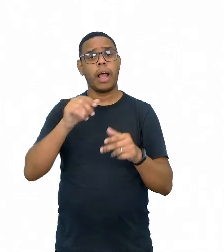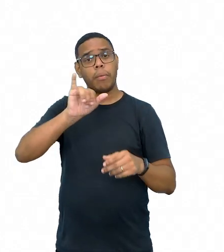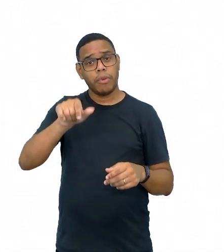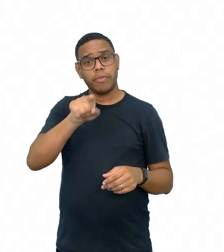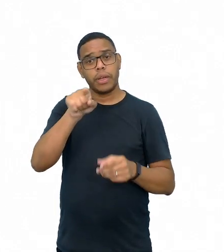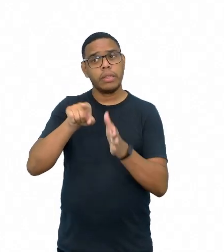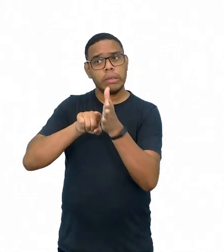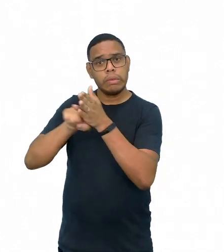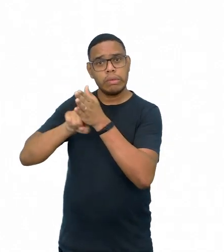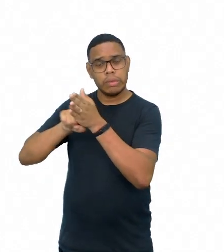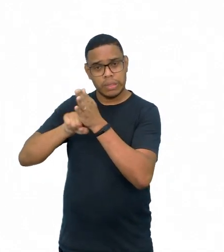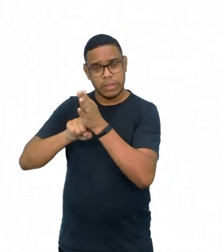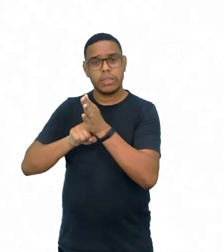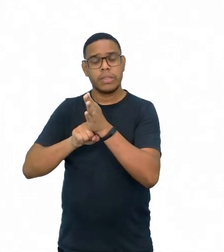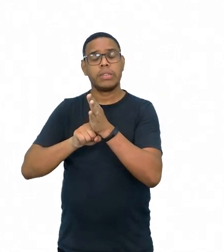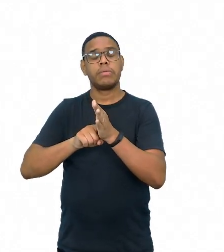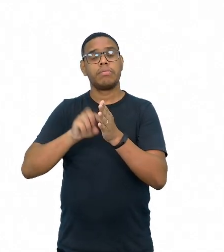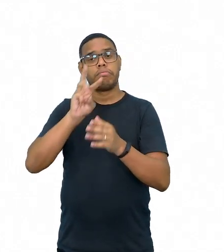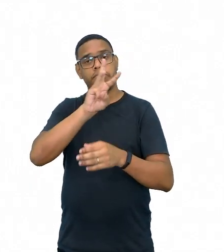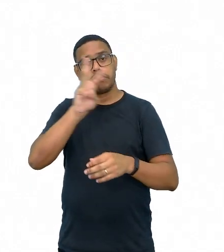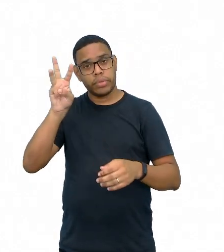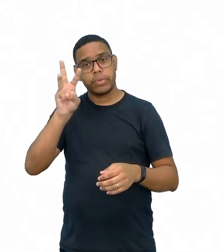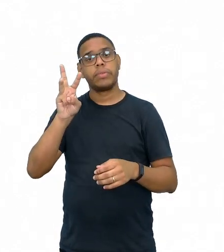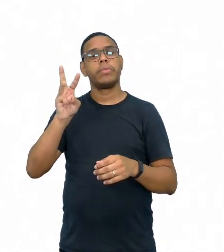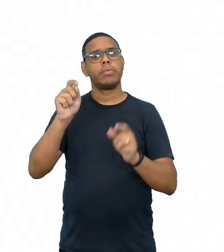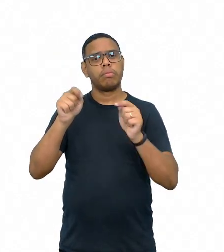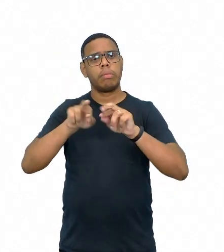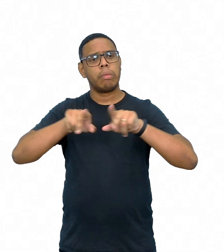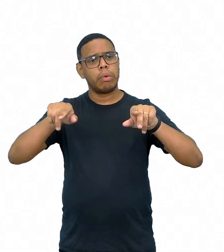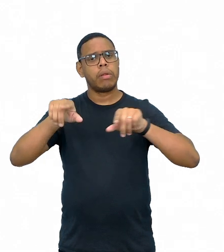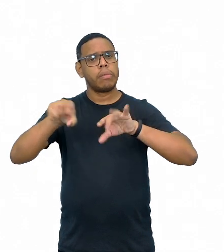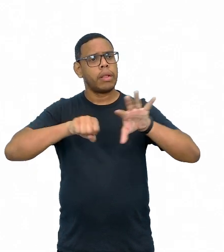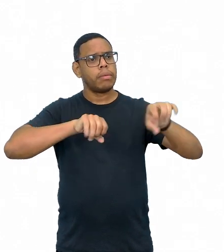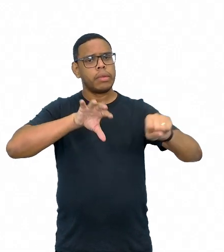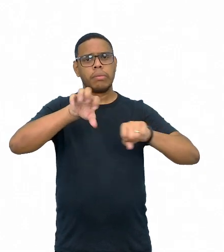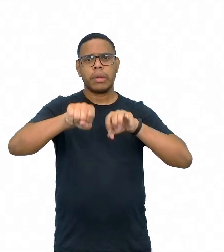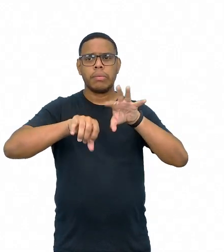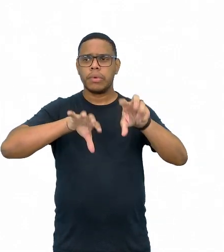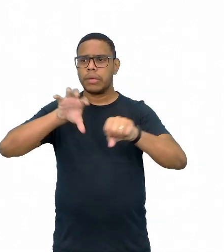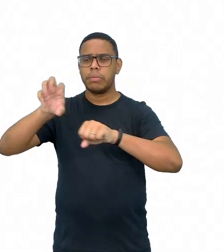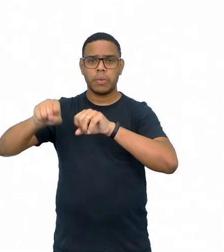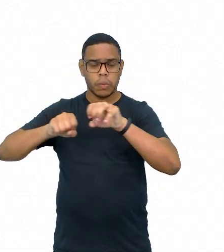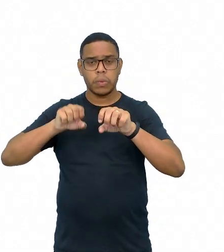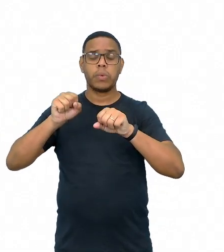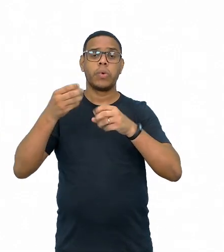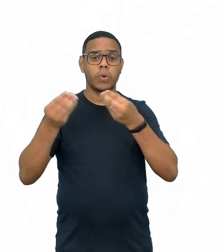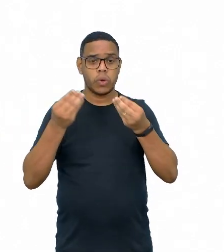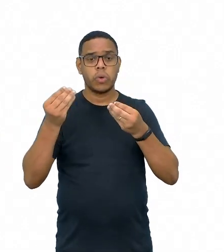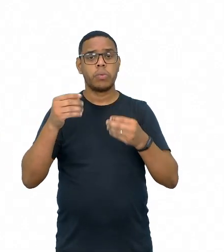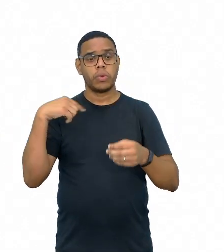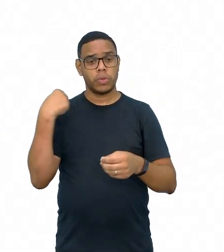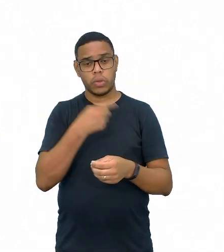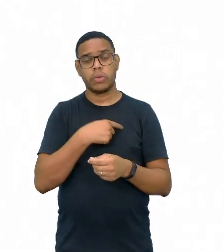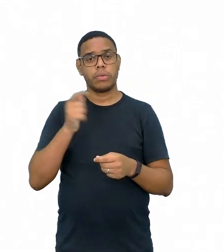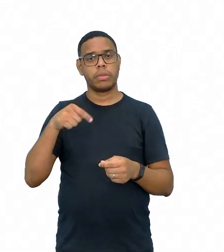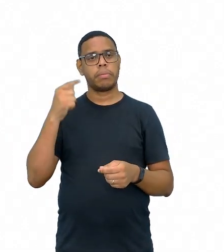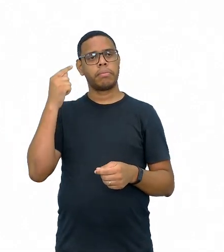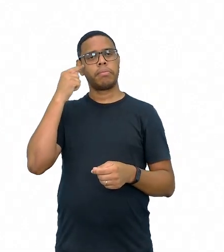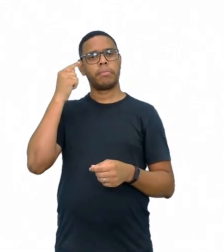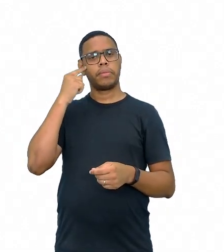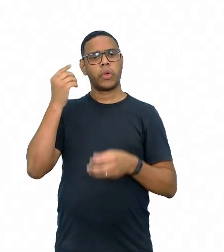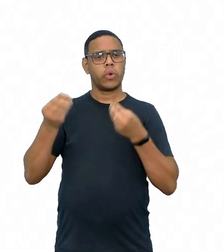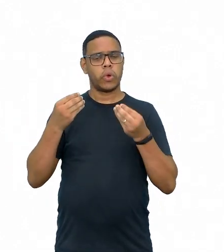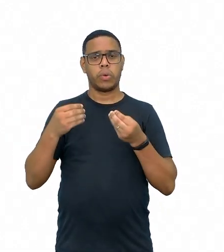a buscarem, né, dentro de sites, né, disparadores, né, para que a gente possa pensar